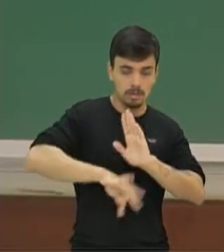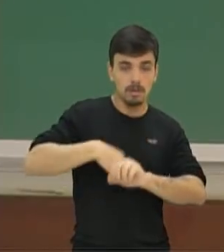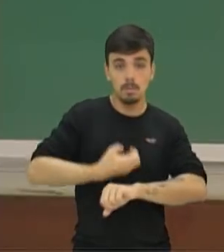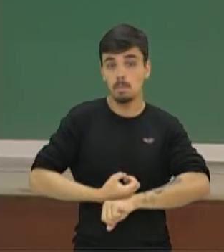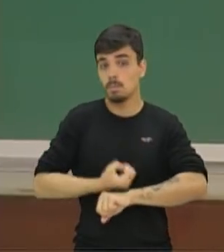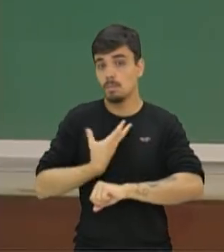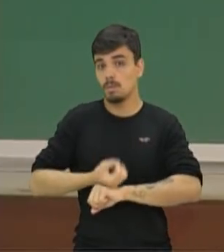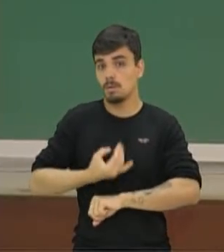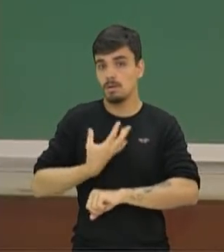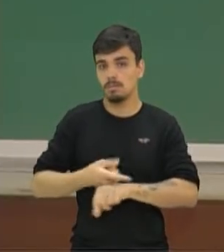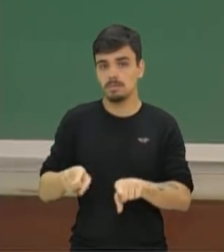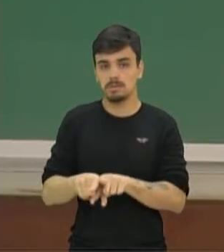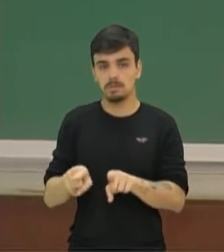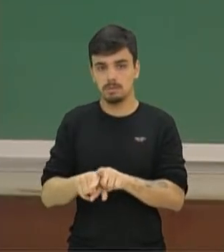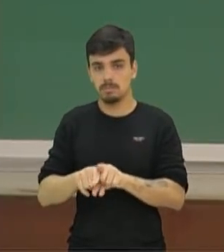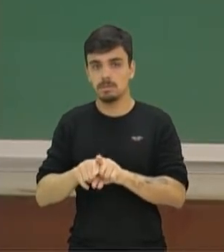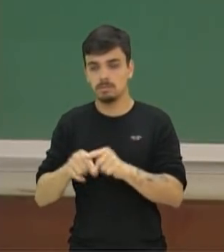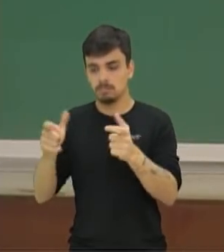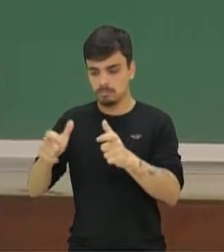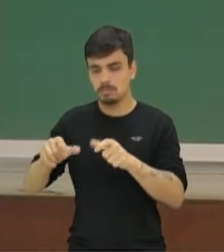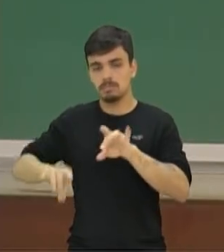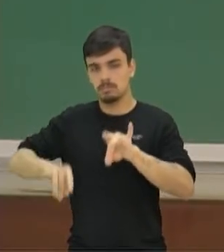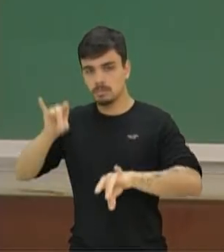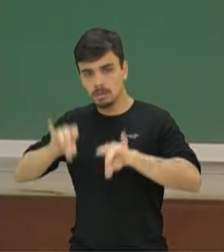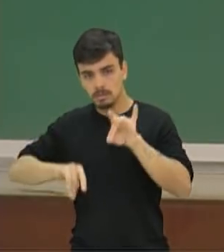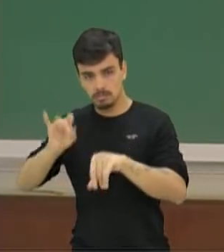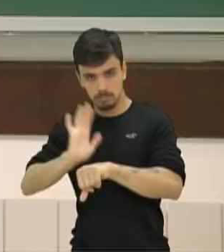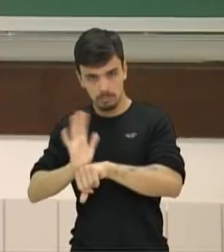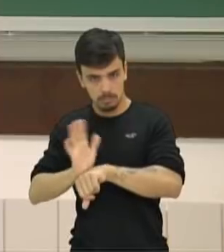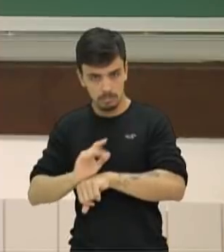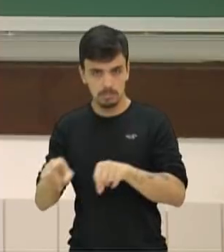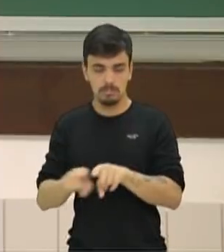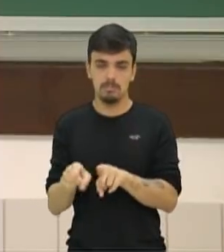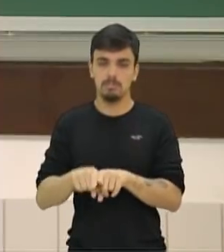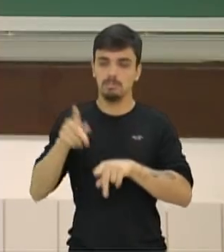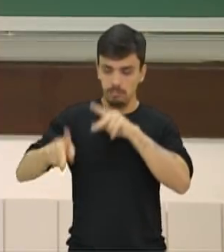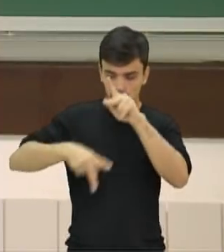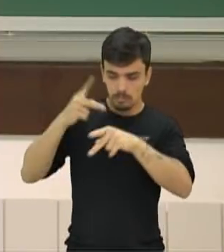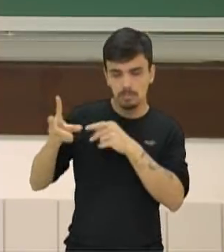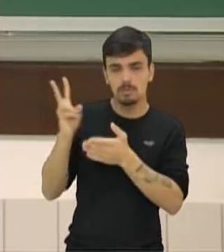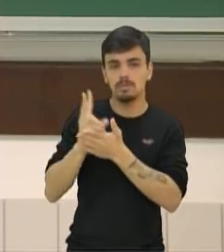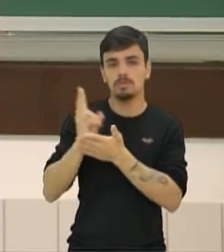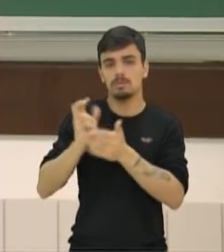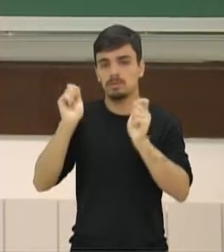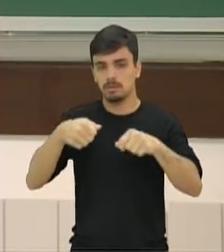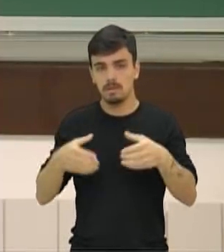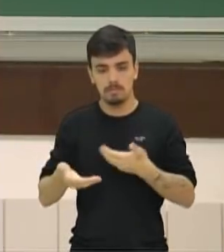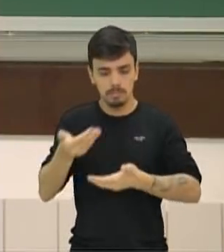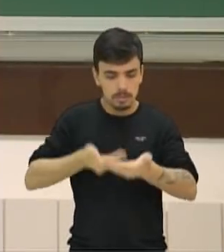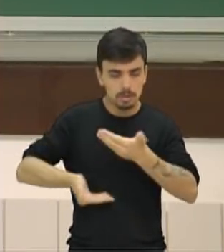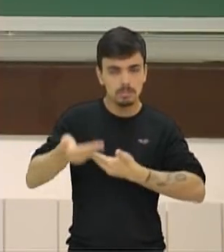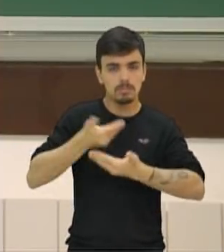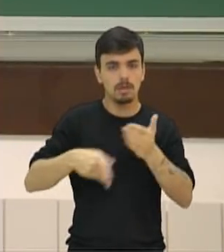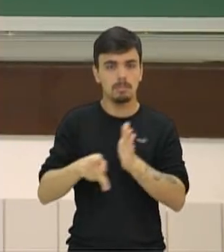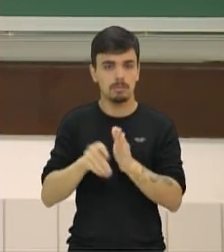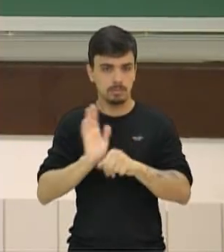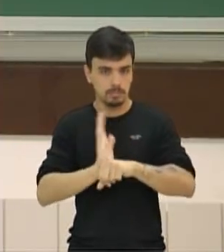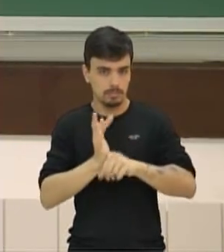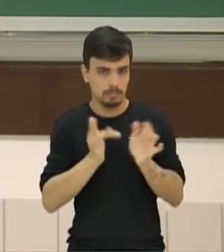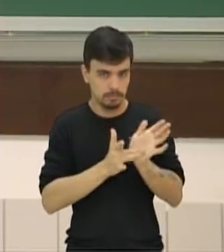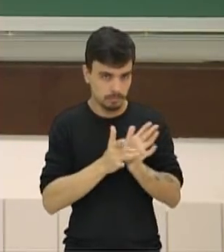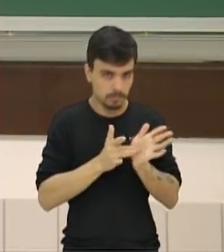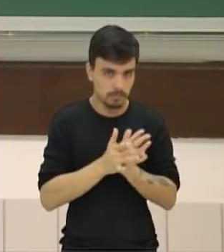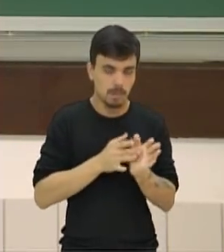poesias, né, e peças teatrais também. E que os povos indígenas e os colonos também podiam participar dessas encenações,